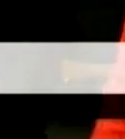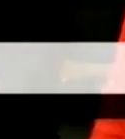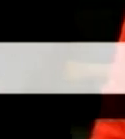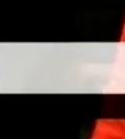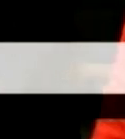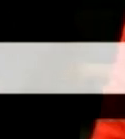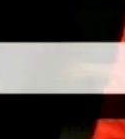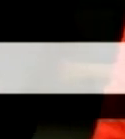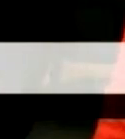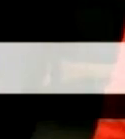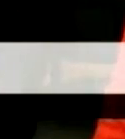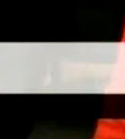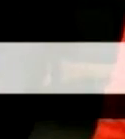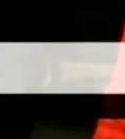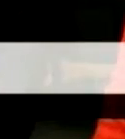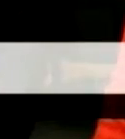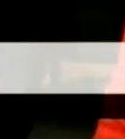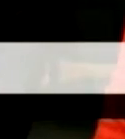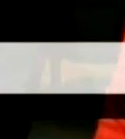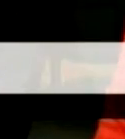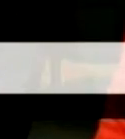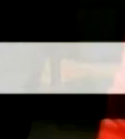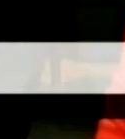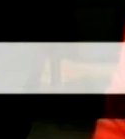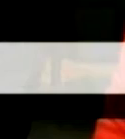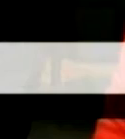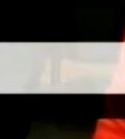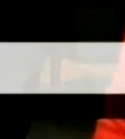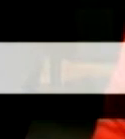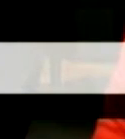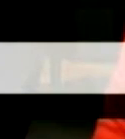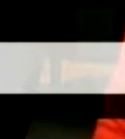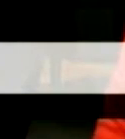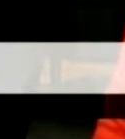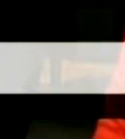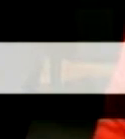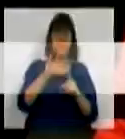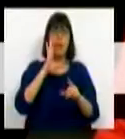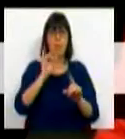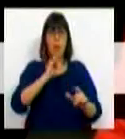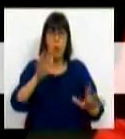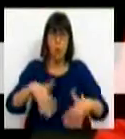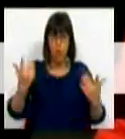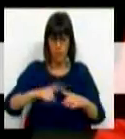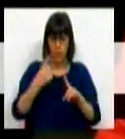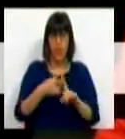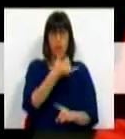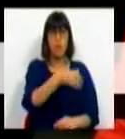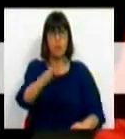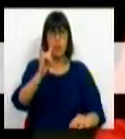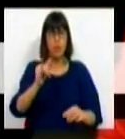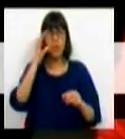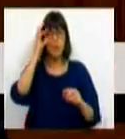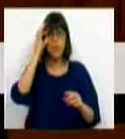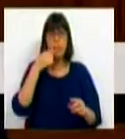Muito bem. Tiveram conhecimento do relatório do Citi, na altura que eram auditores do banco, que demonstraria que o banco era inviável em